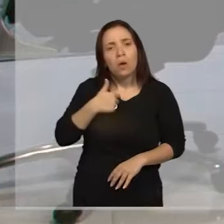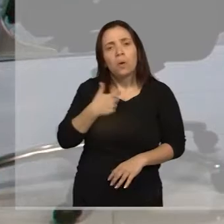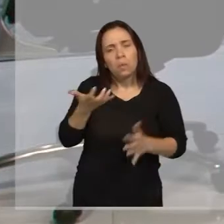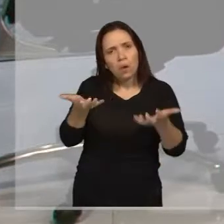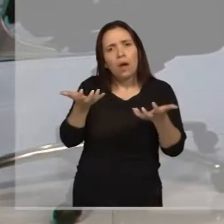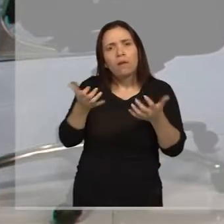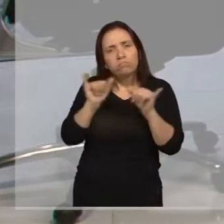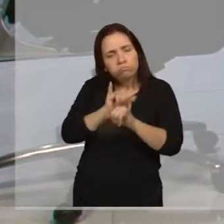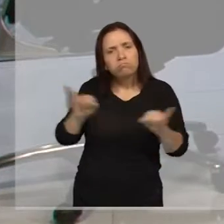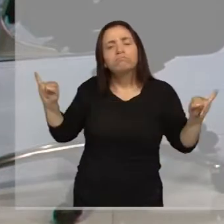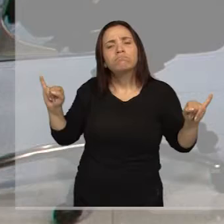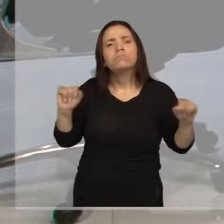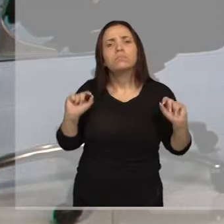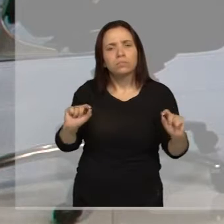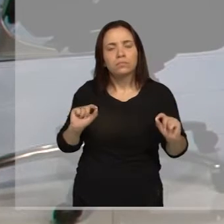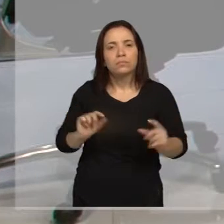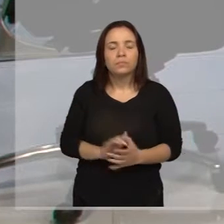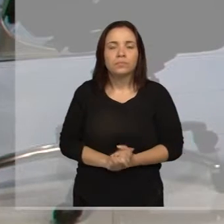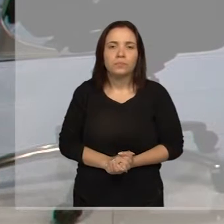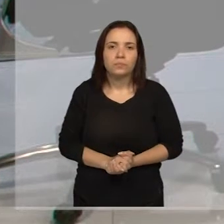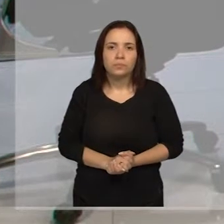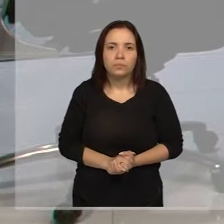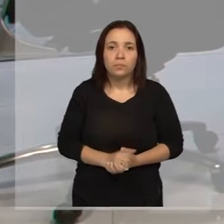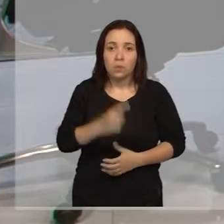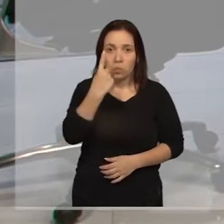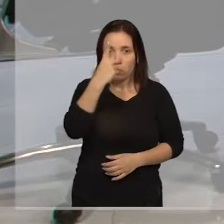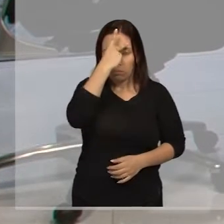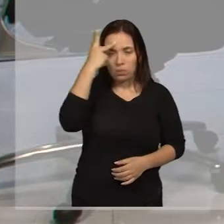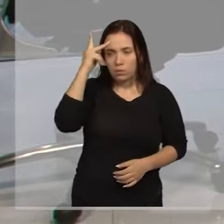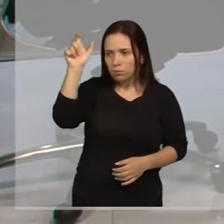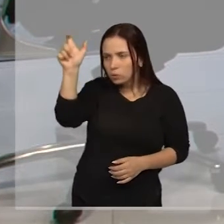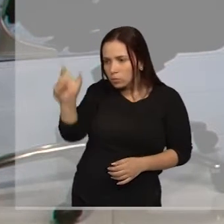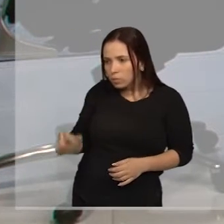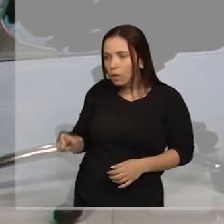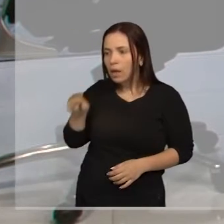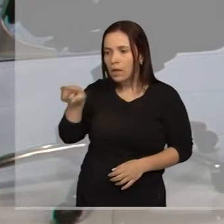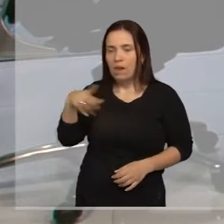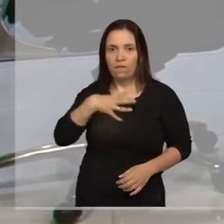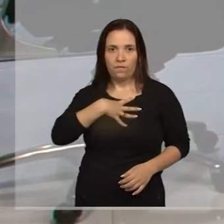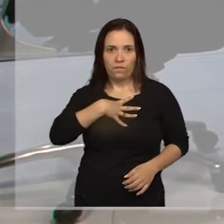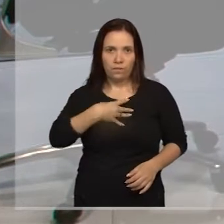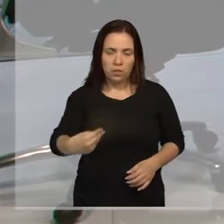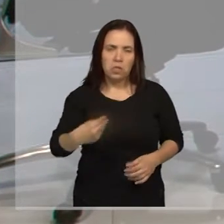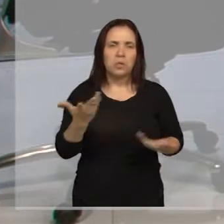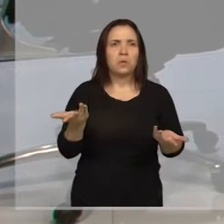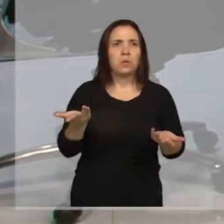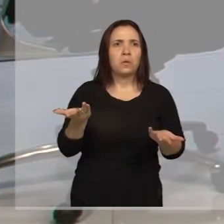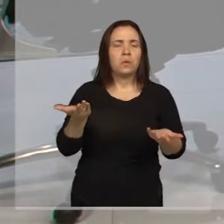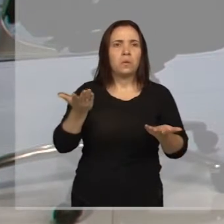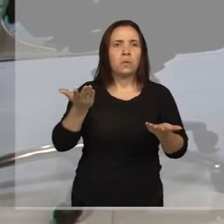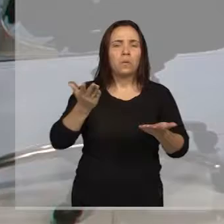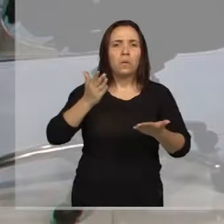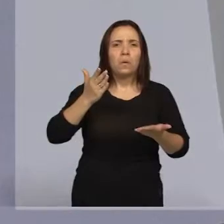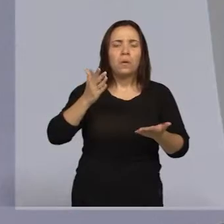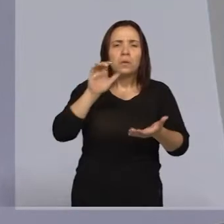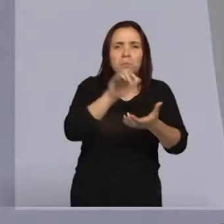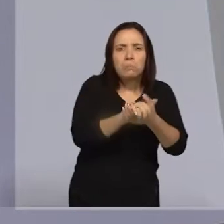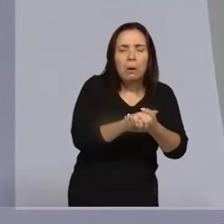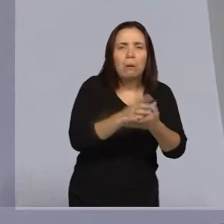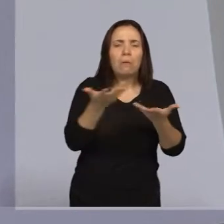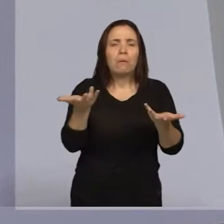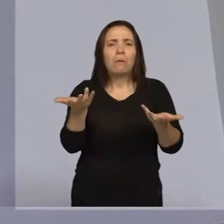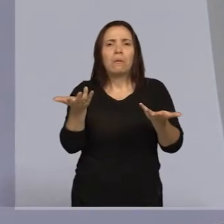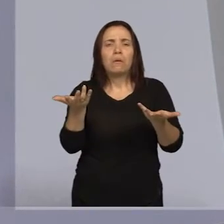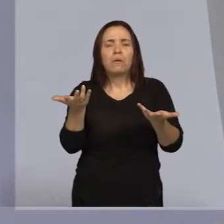vai em favor. O fato de uma pessoa ser filho genro, nora ou mulher de um